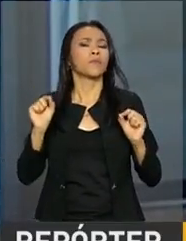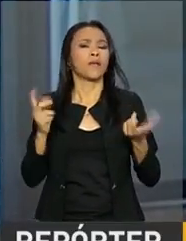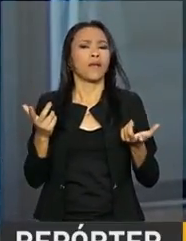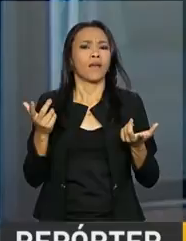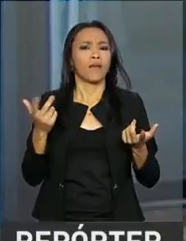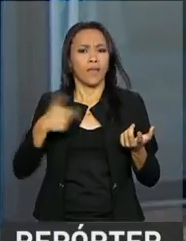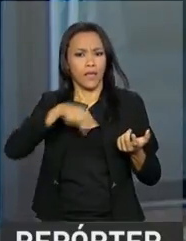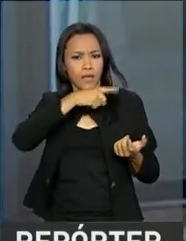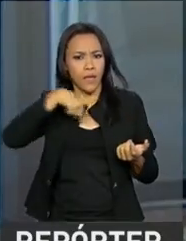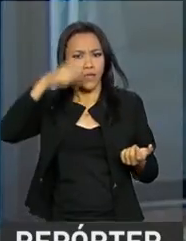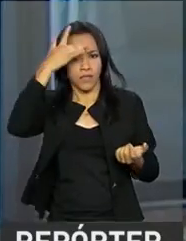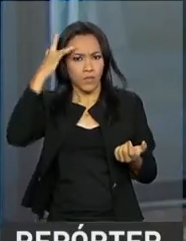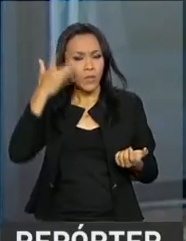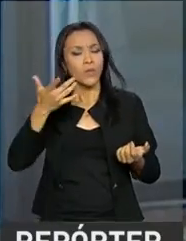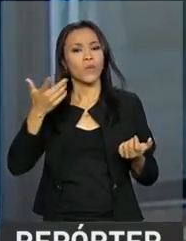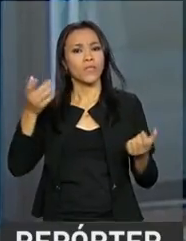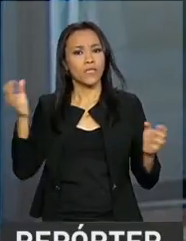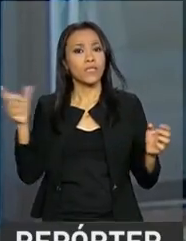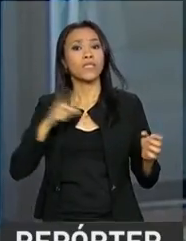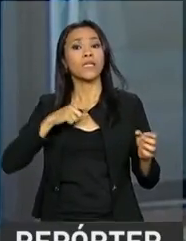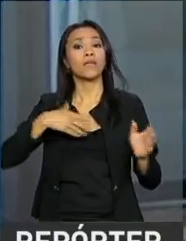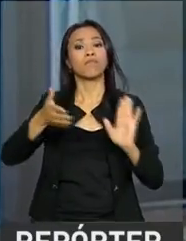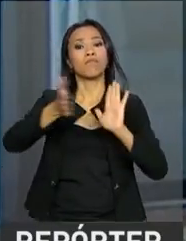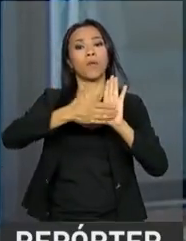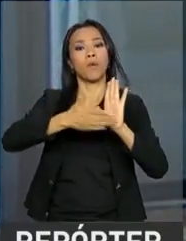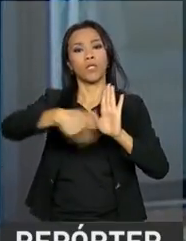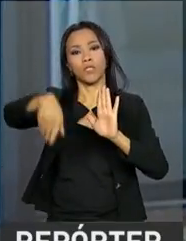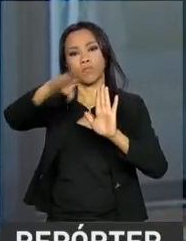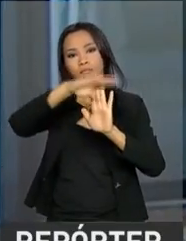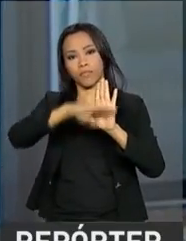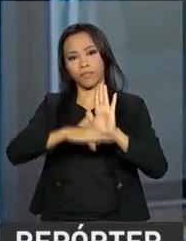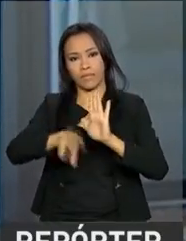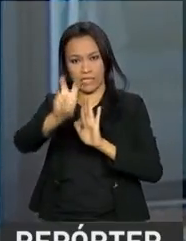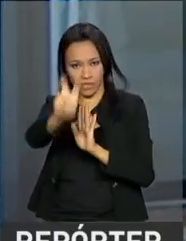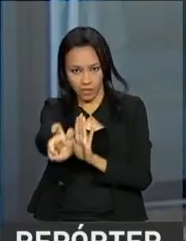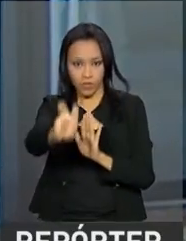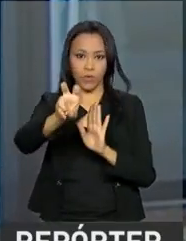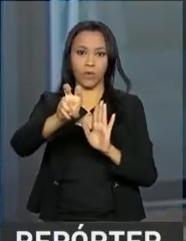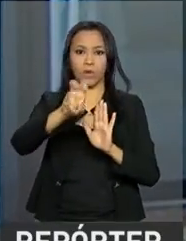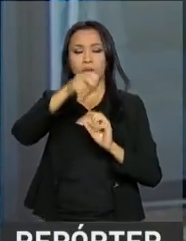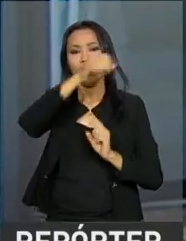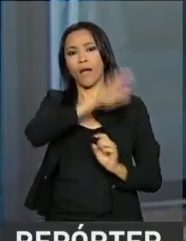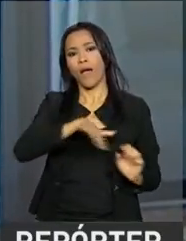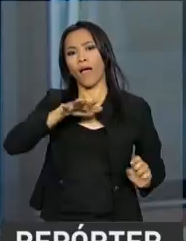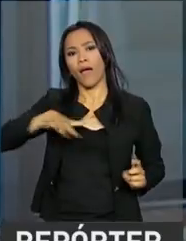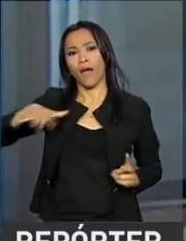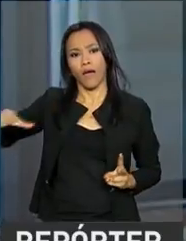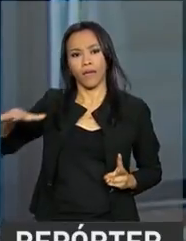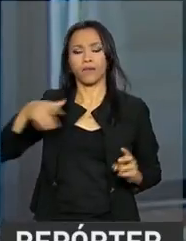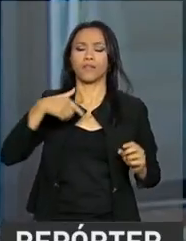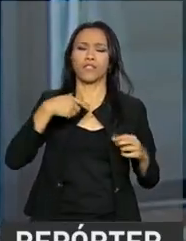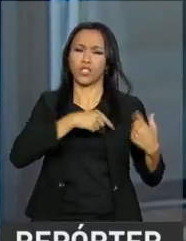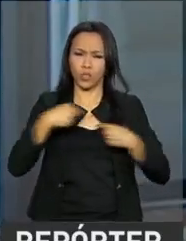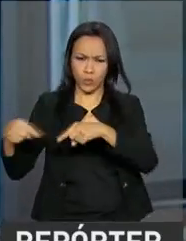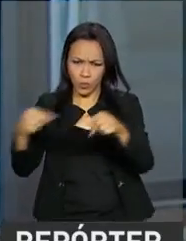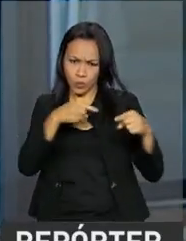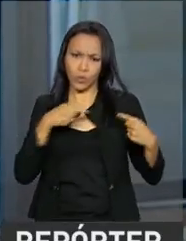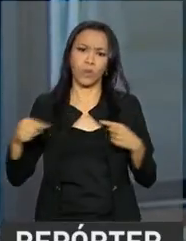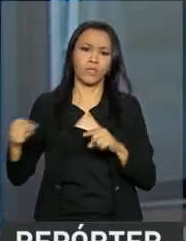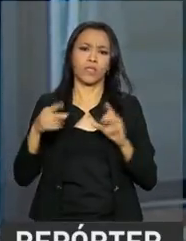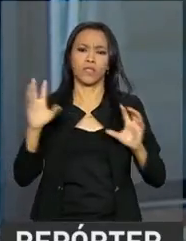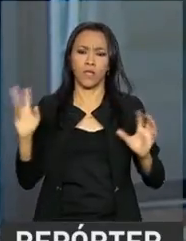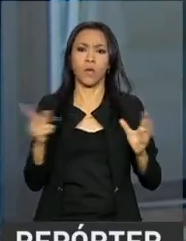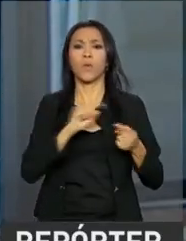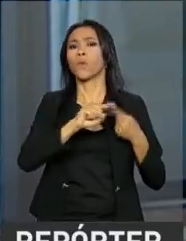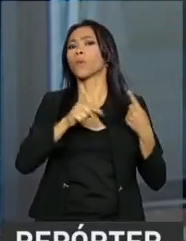conselheiros saiam desse dia de hoje com cinco propostas para cada uma dessas cinco áreas dos grupos de trabalho de discussões nesses